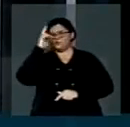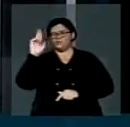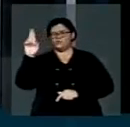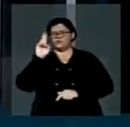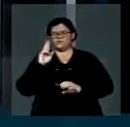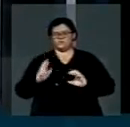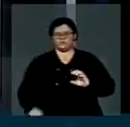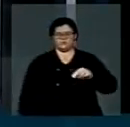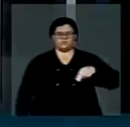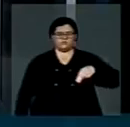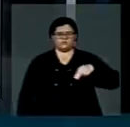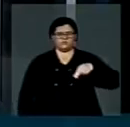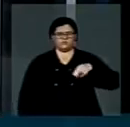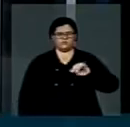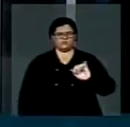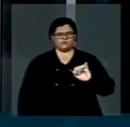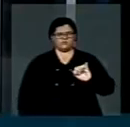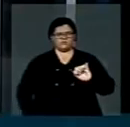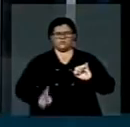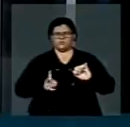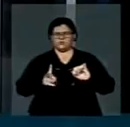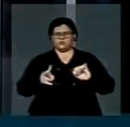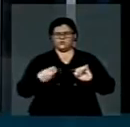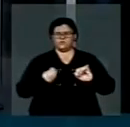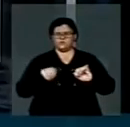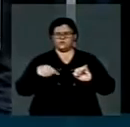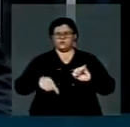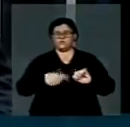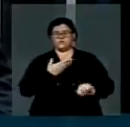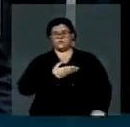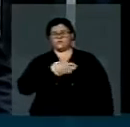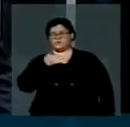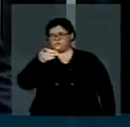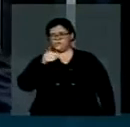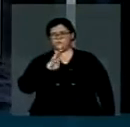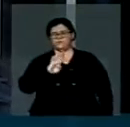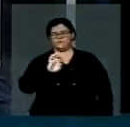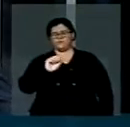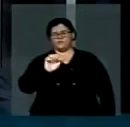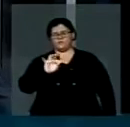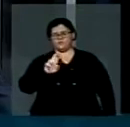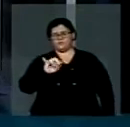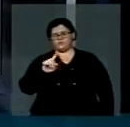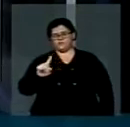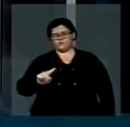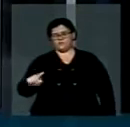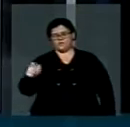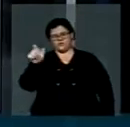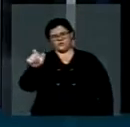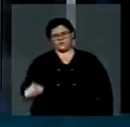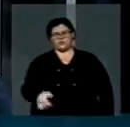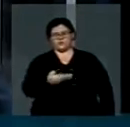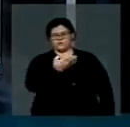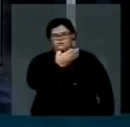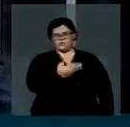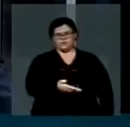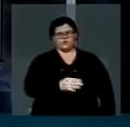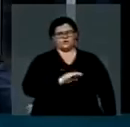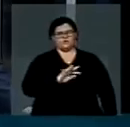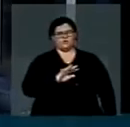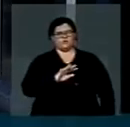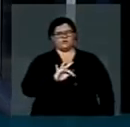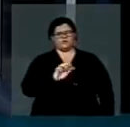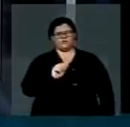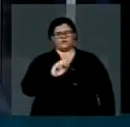da CNI, e que estão sempre conosco aqui, a nossa amiga Beatriz, que aqui está conosco, Fabrício, a